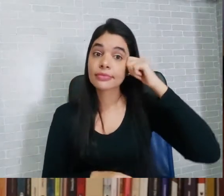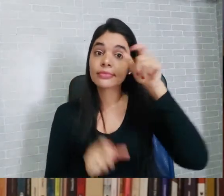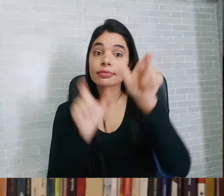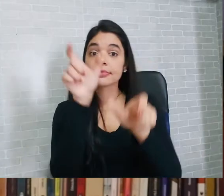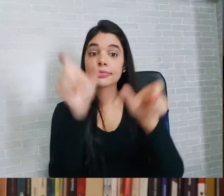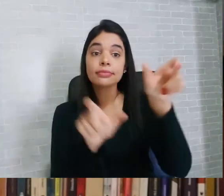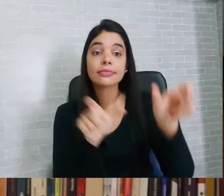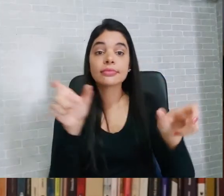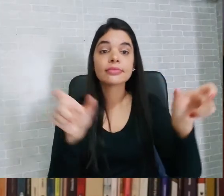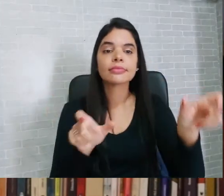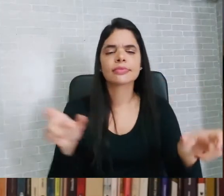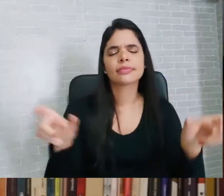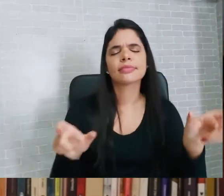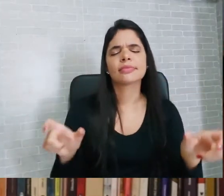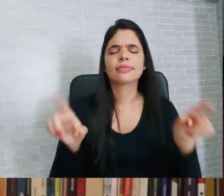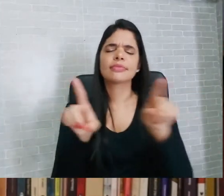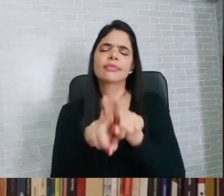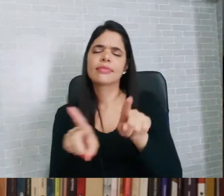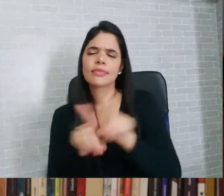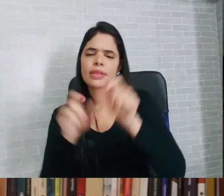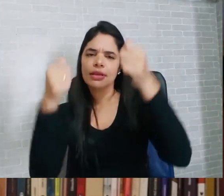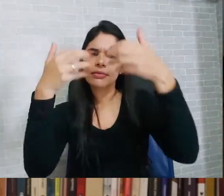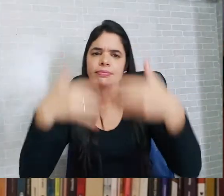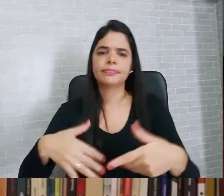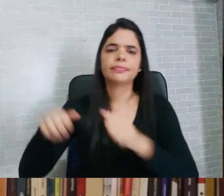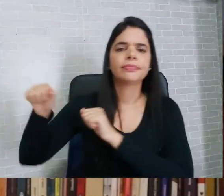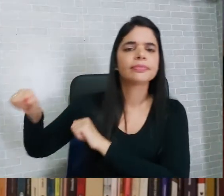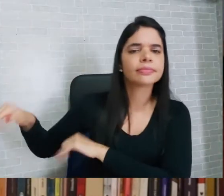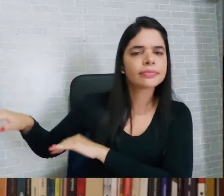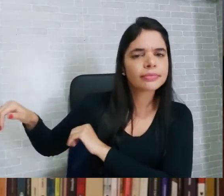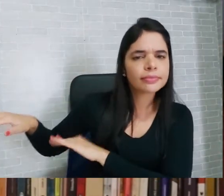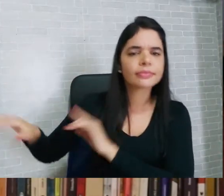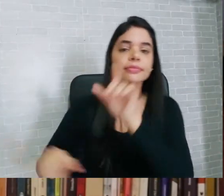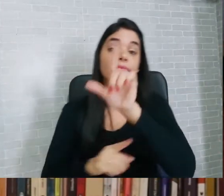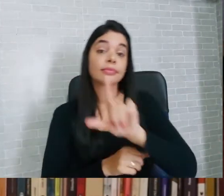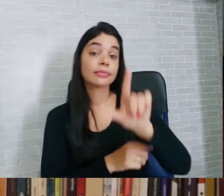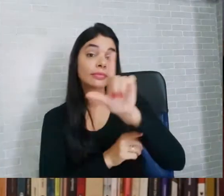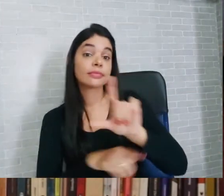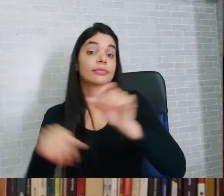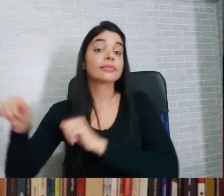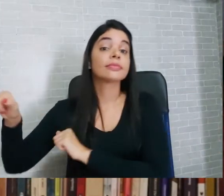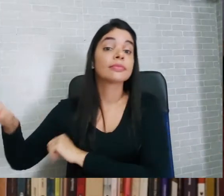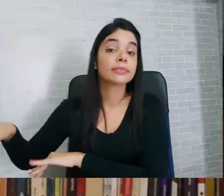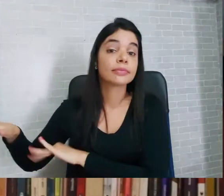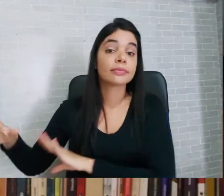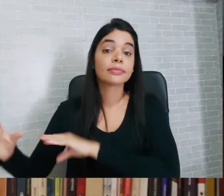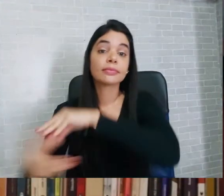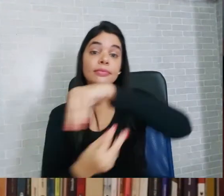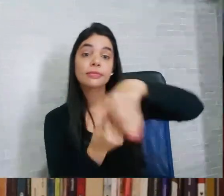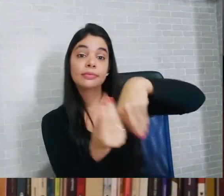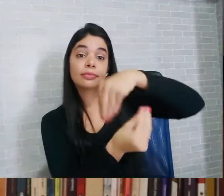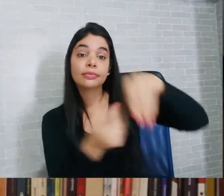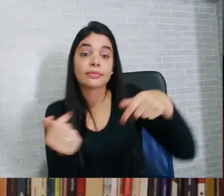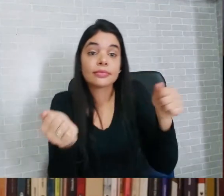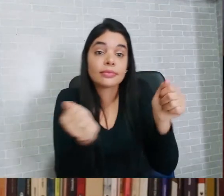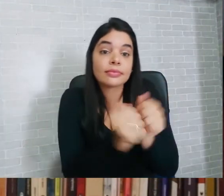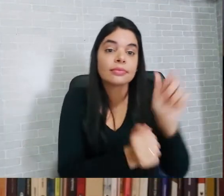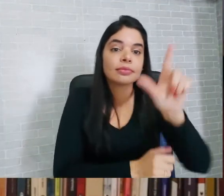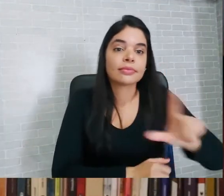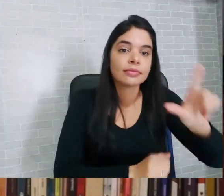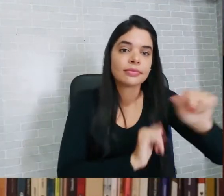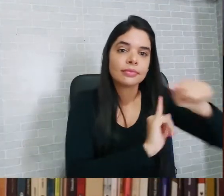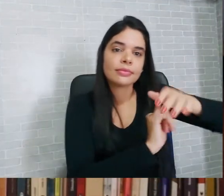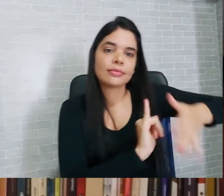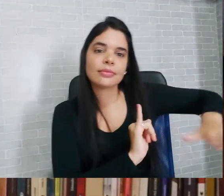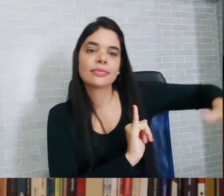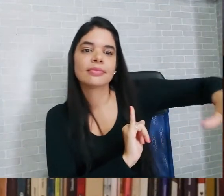dessa homogenização que coloca a Guiana Francesa, a literatura da Guiana Francesa junto com a literatura das Antilhas, é